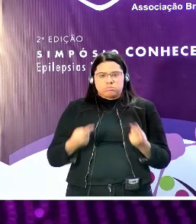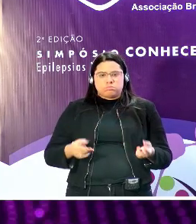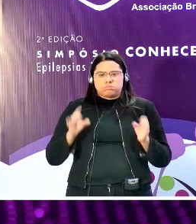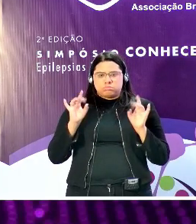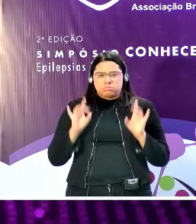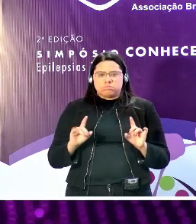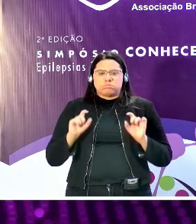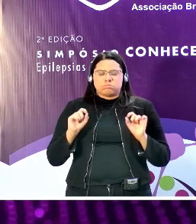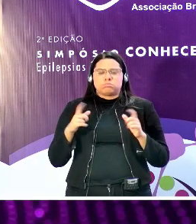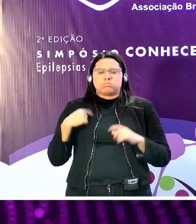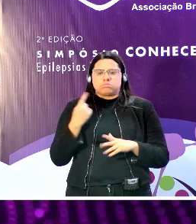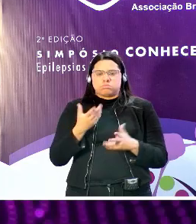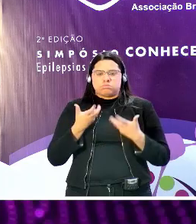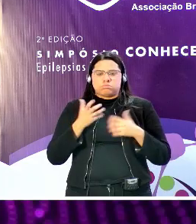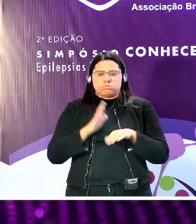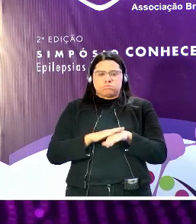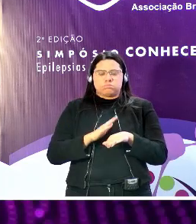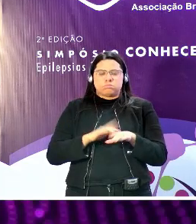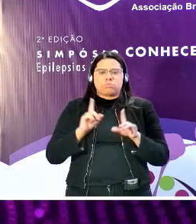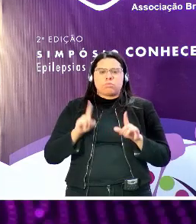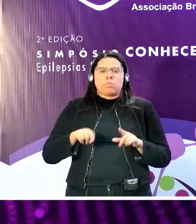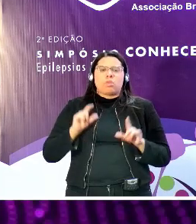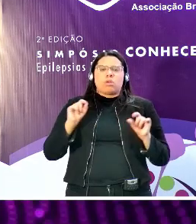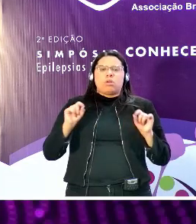que a gente quer fazer é conseguir